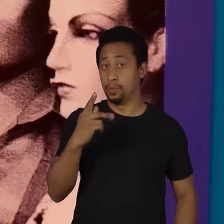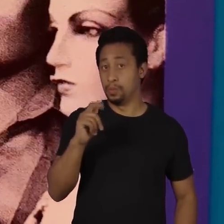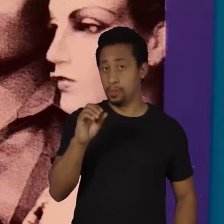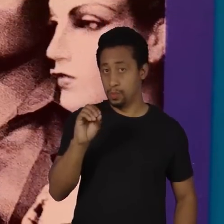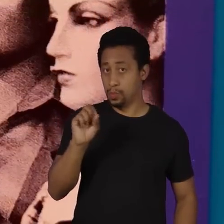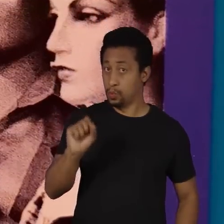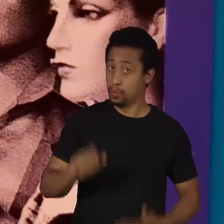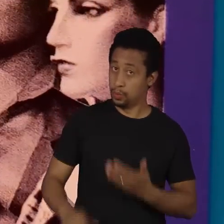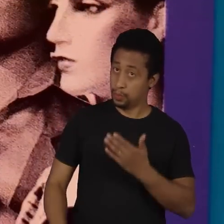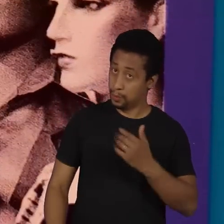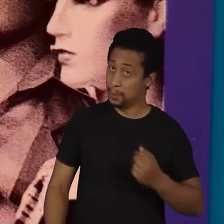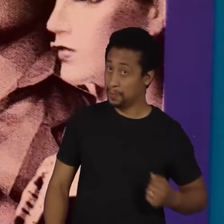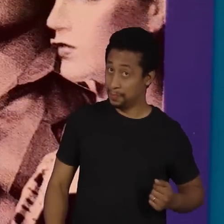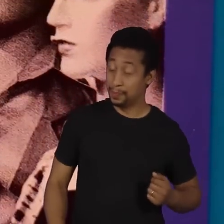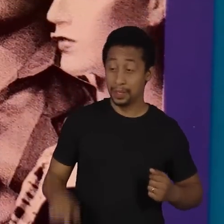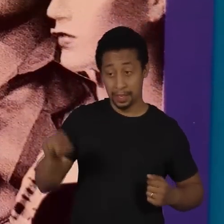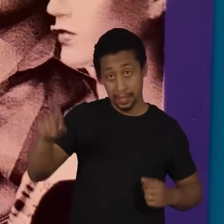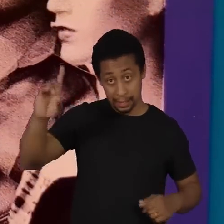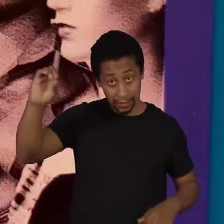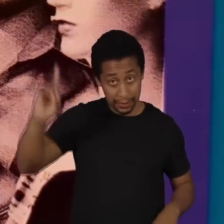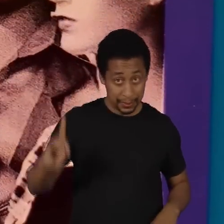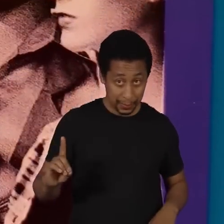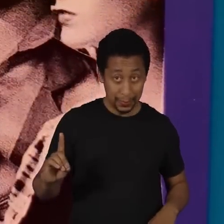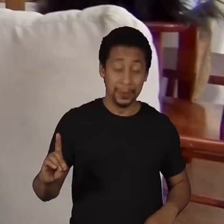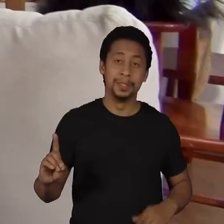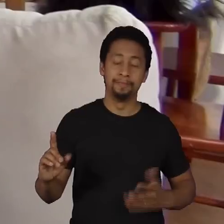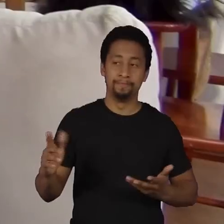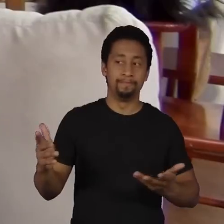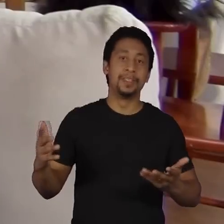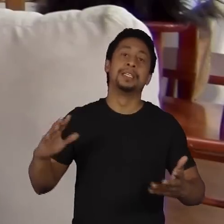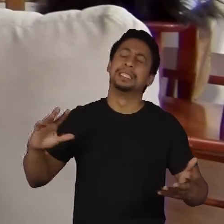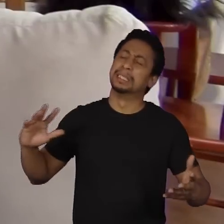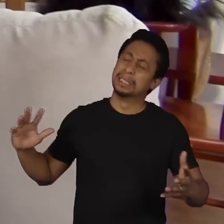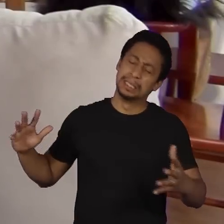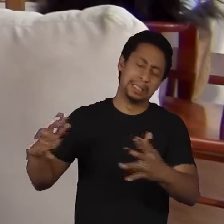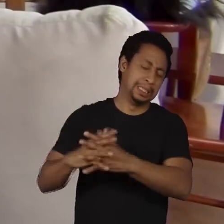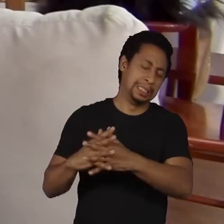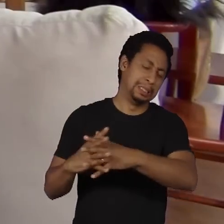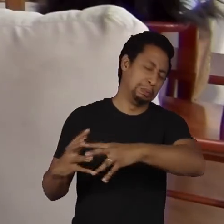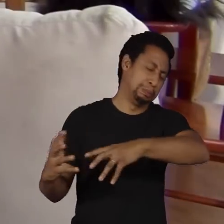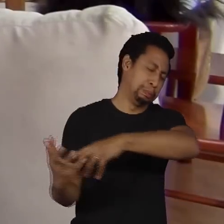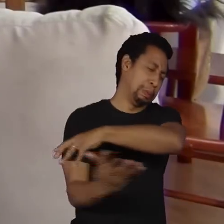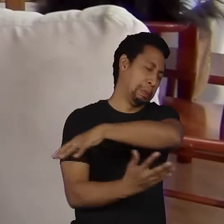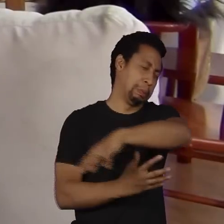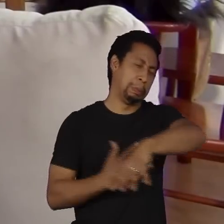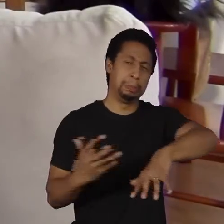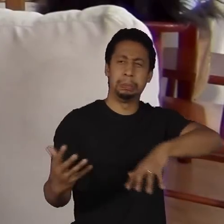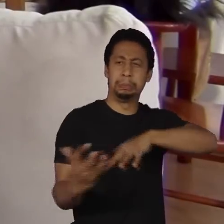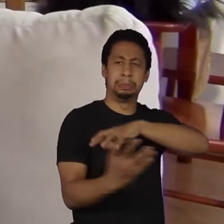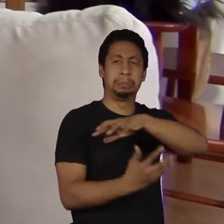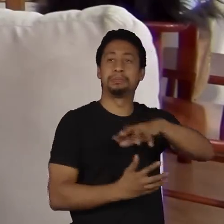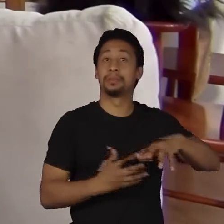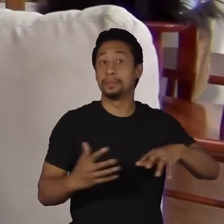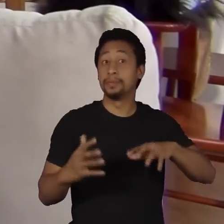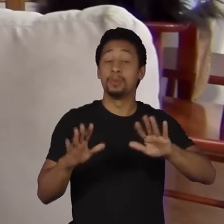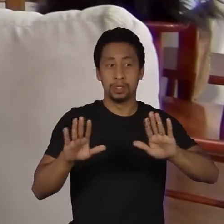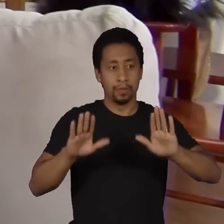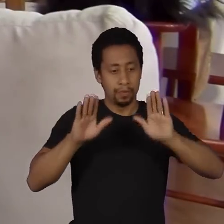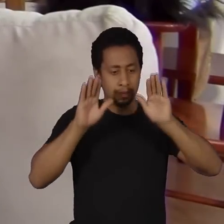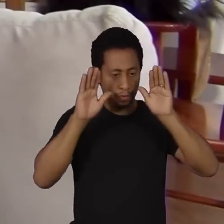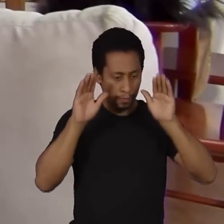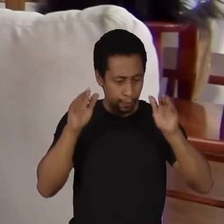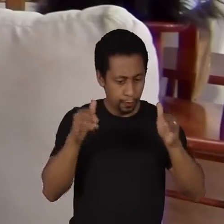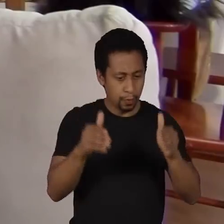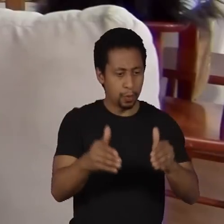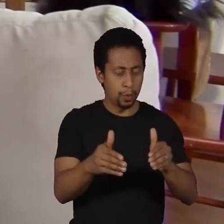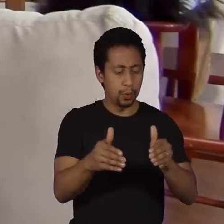meio desse caos, no meio dessa irreverência, ter realmente um foco e